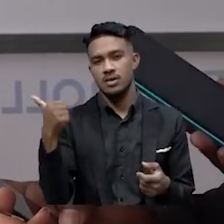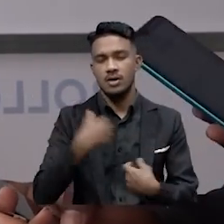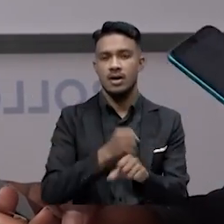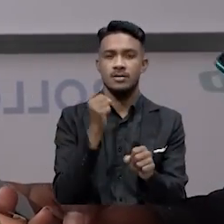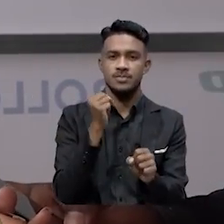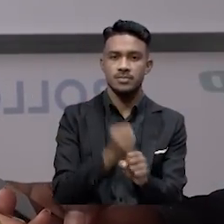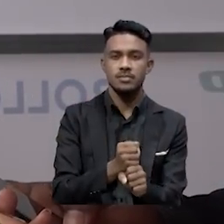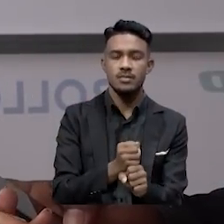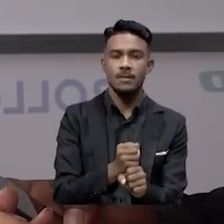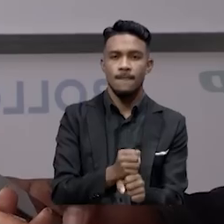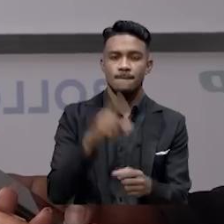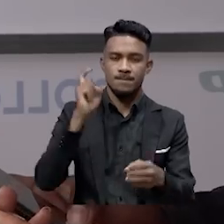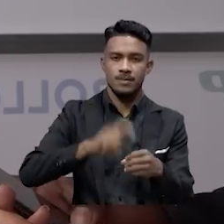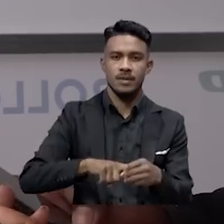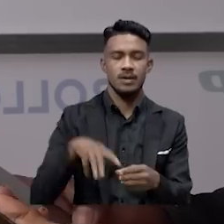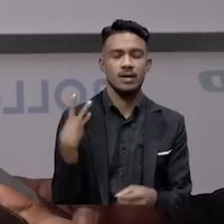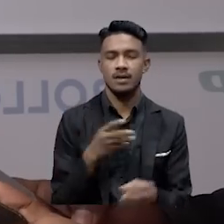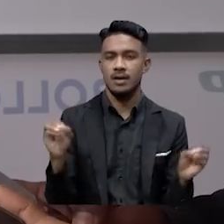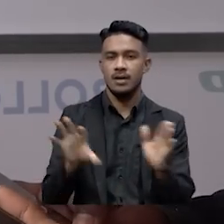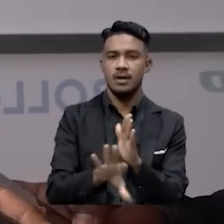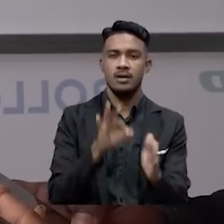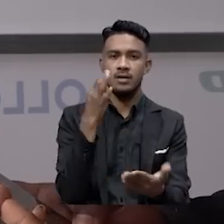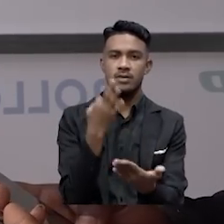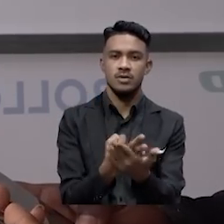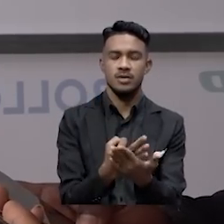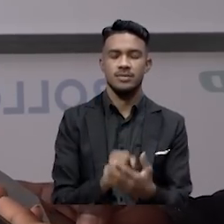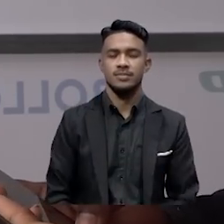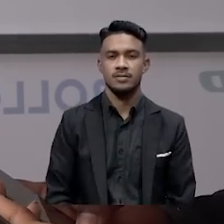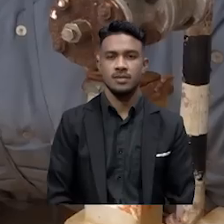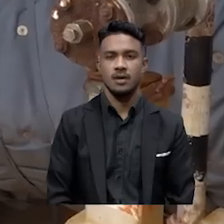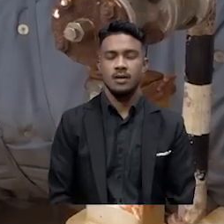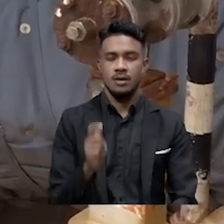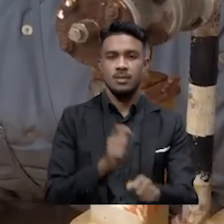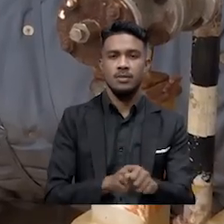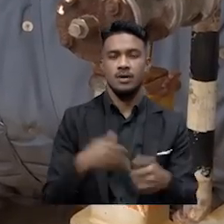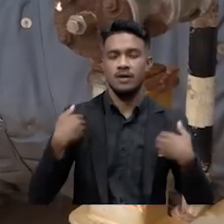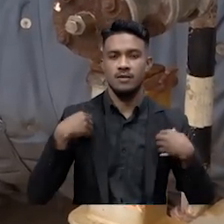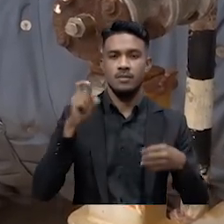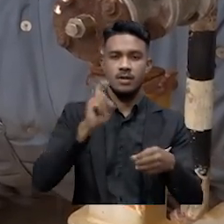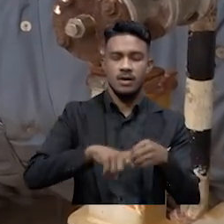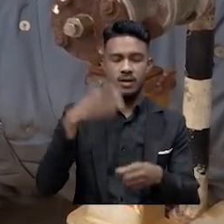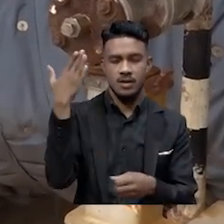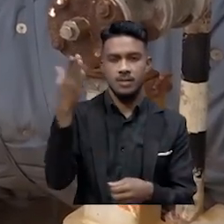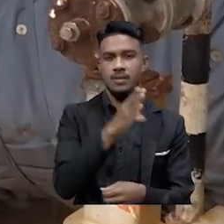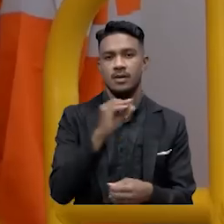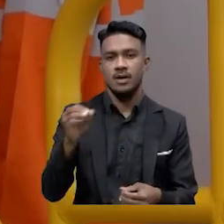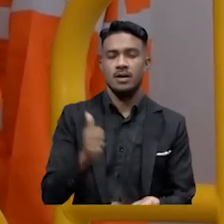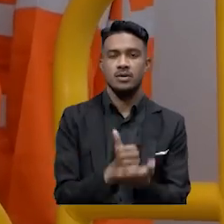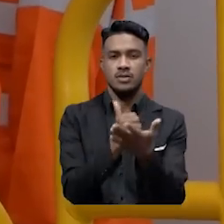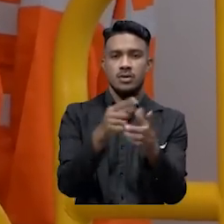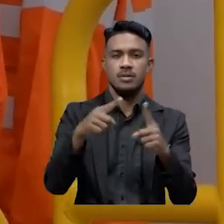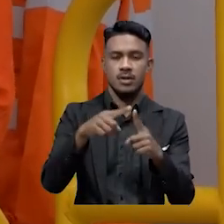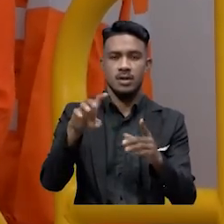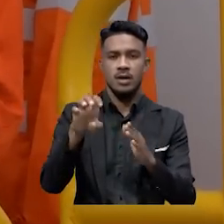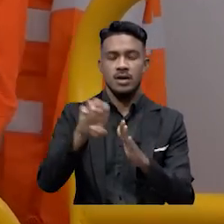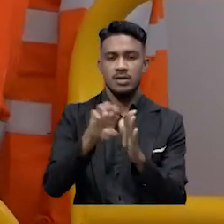ita lahe tamo sang, estudo de ita lahe tamo sang, exploração de ita lahe tamo sang. Durante ne, mina ia campo bai undan, contribui ona receita ba Estado